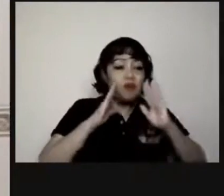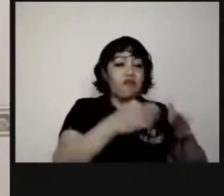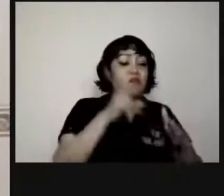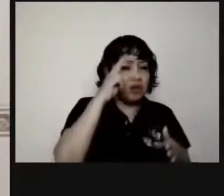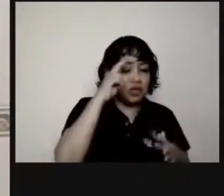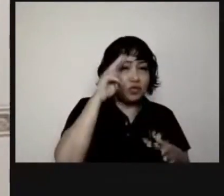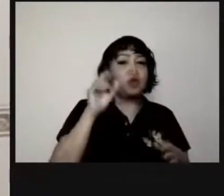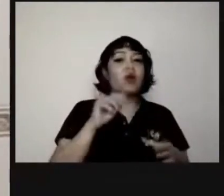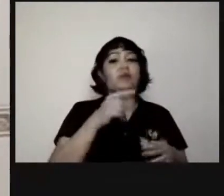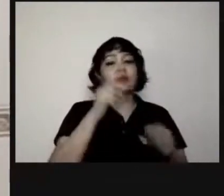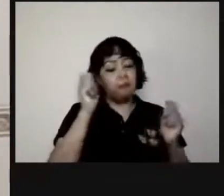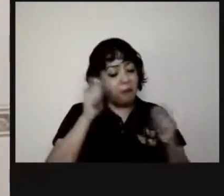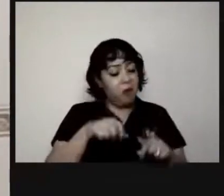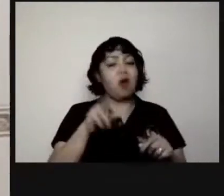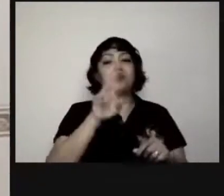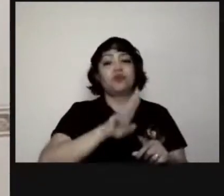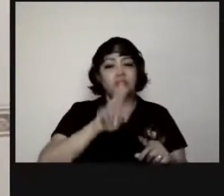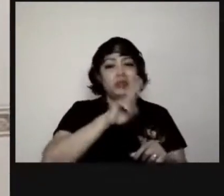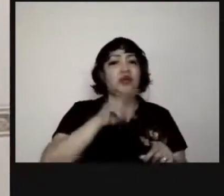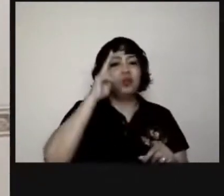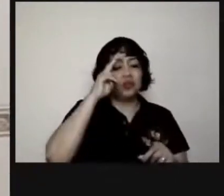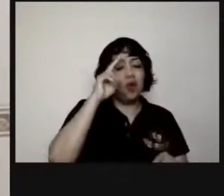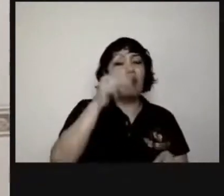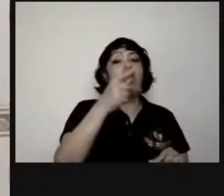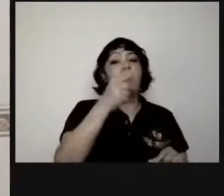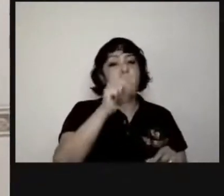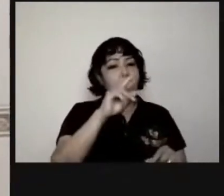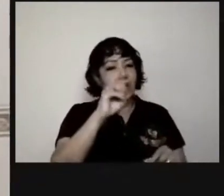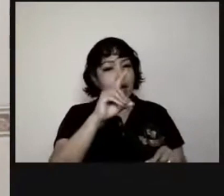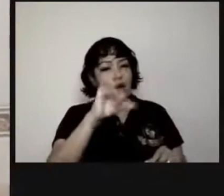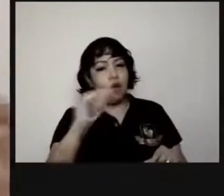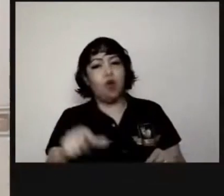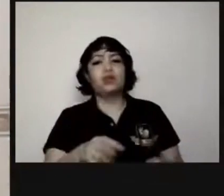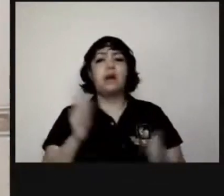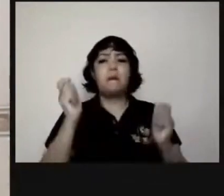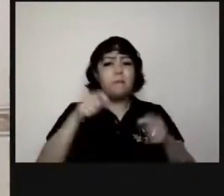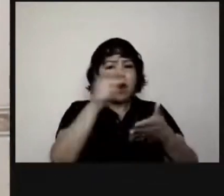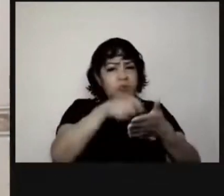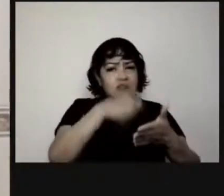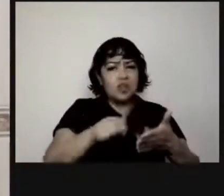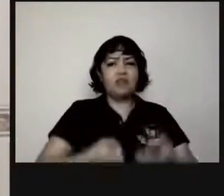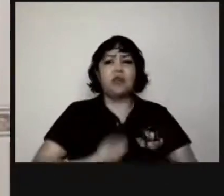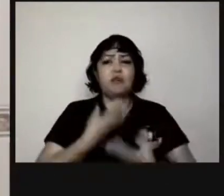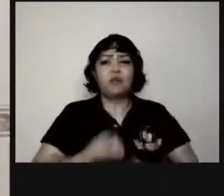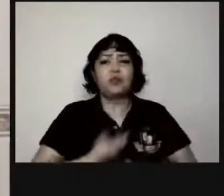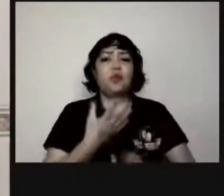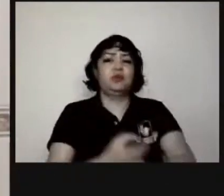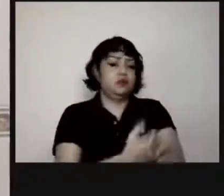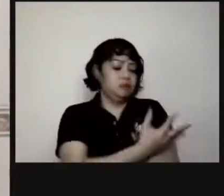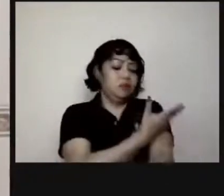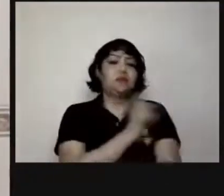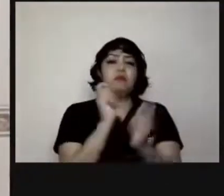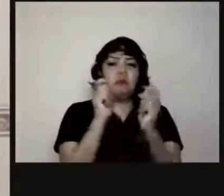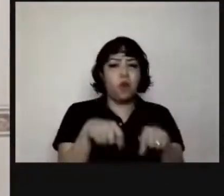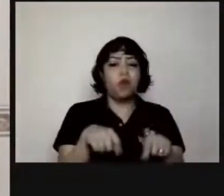a paródia. Você pode colocar no papel suas emoções, seus sentimentos, como aquele poema também que eu falei sobre a pessoa,